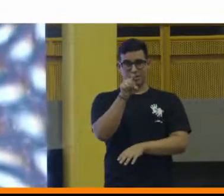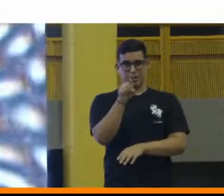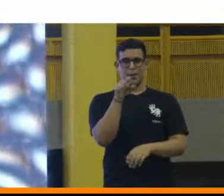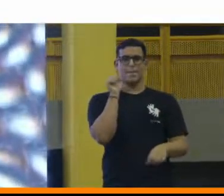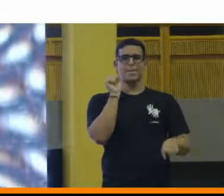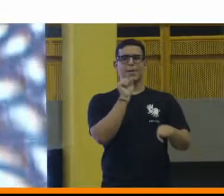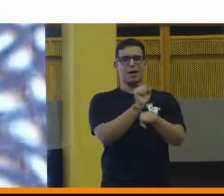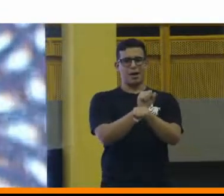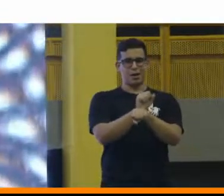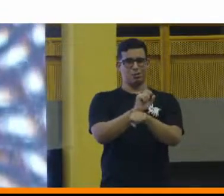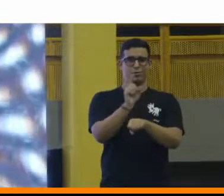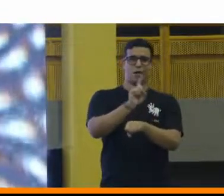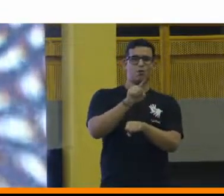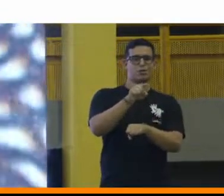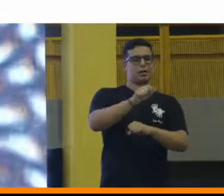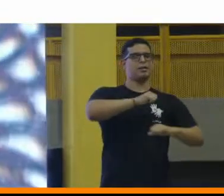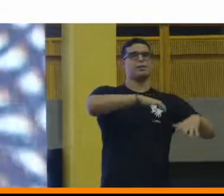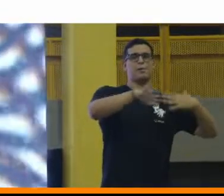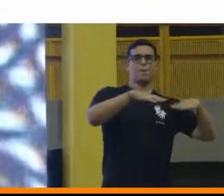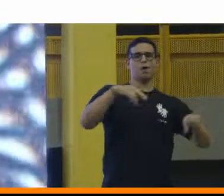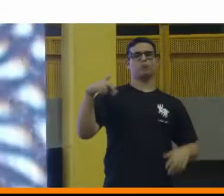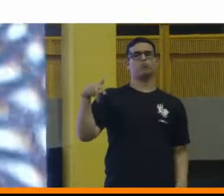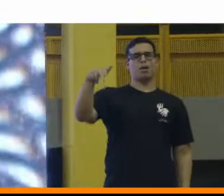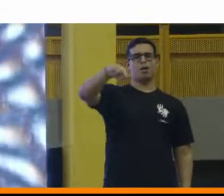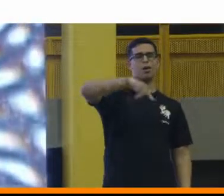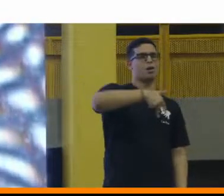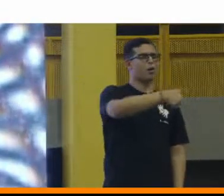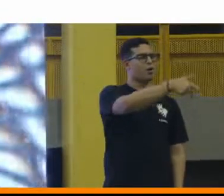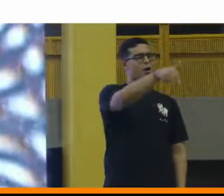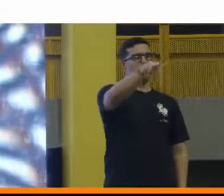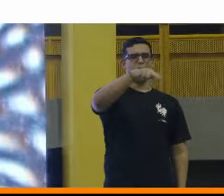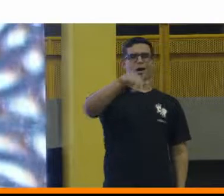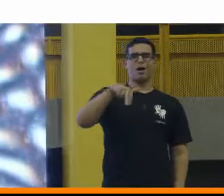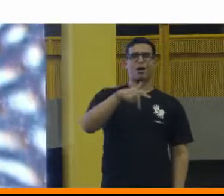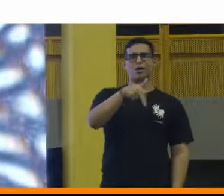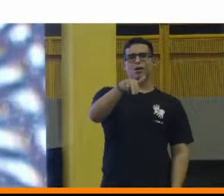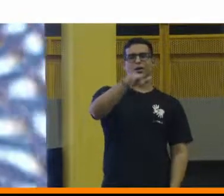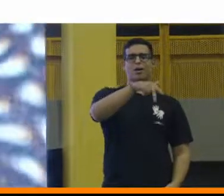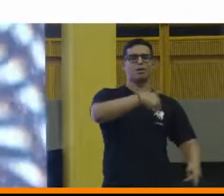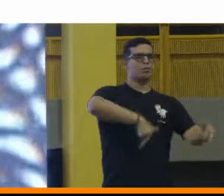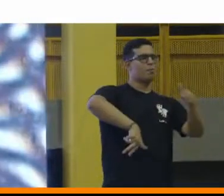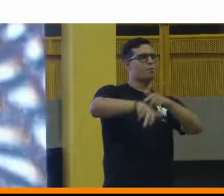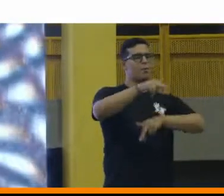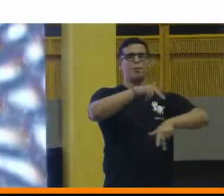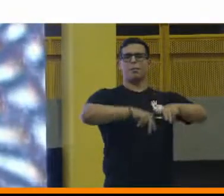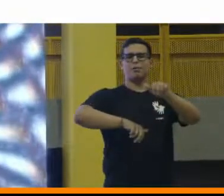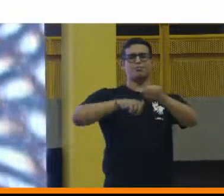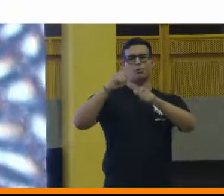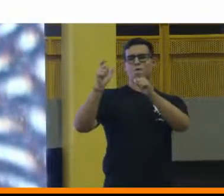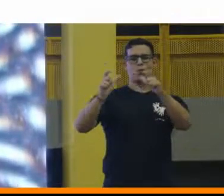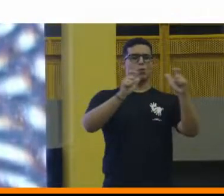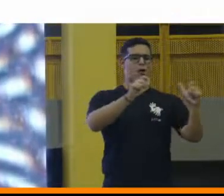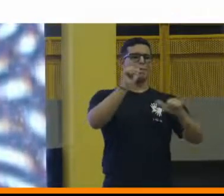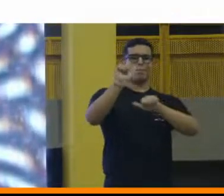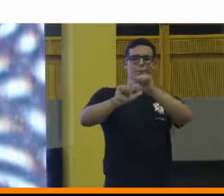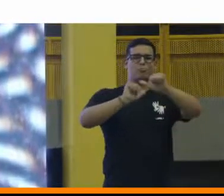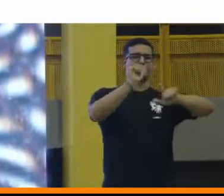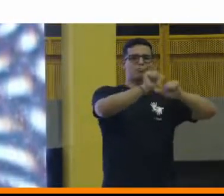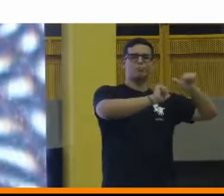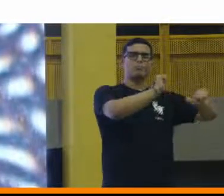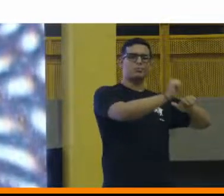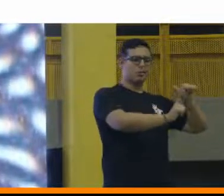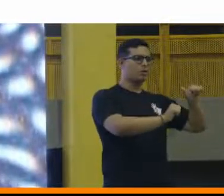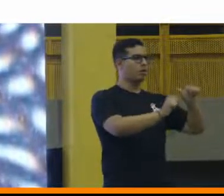Você se move, você está aqui agora, dali a pouco você está em outra posição, depois você muda para outro lugar. E mudar